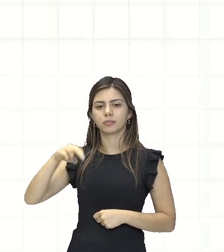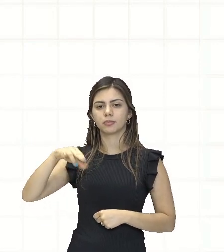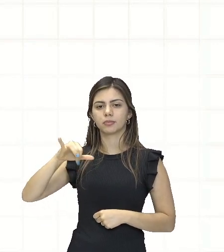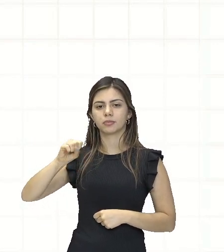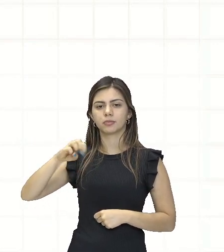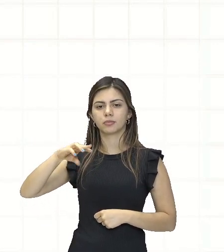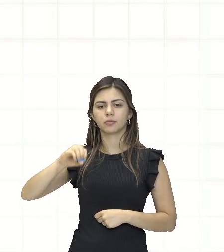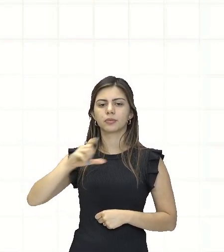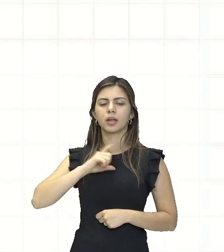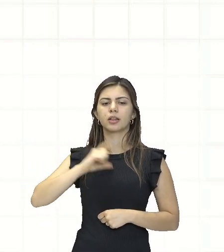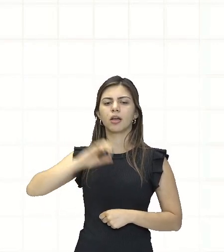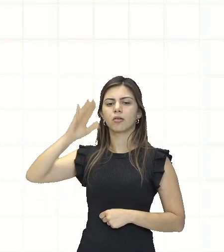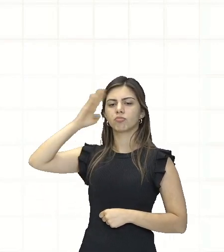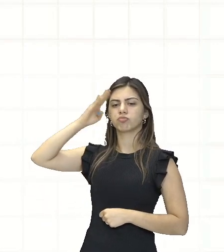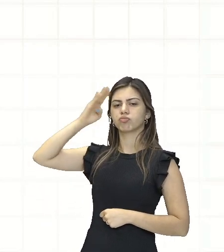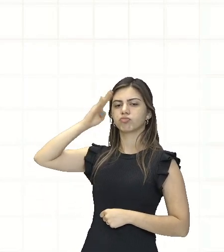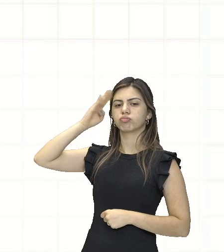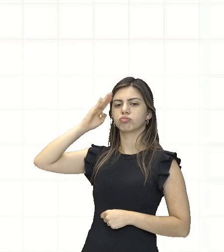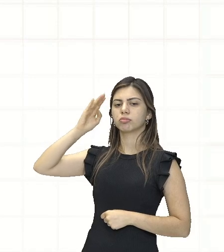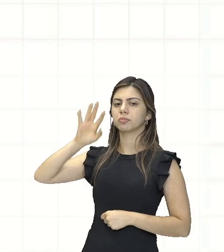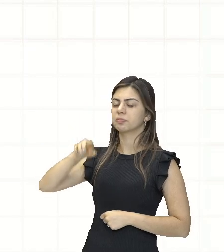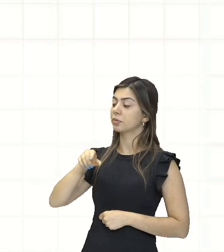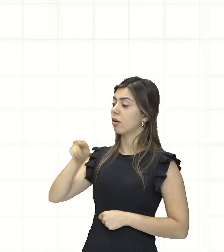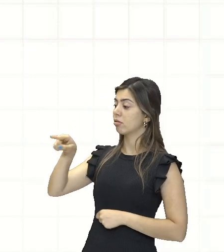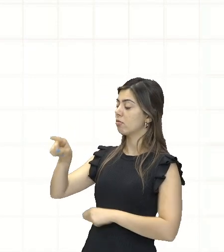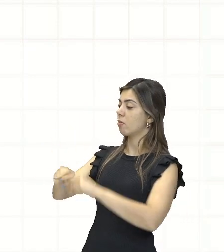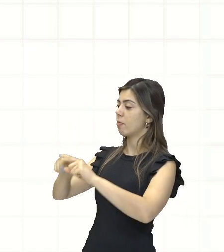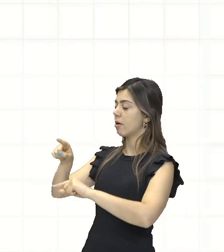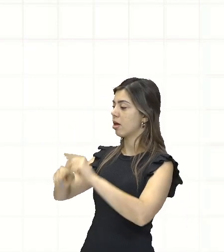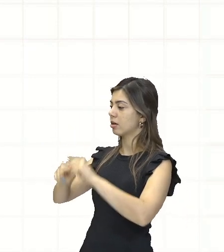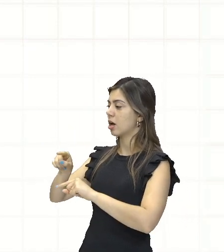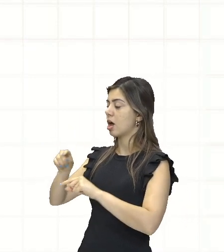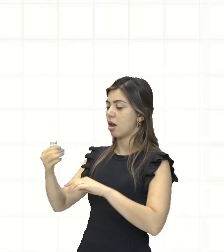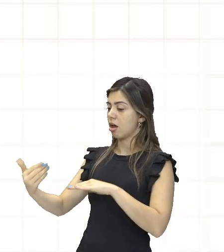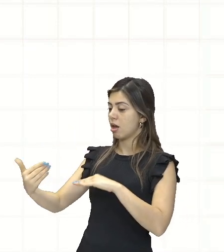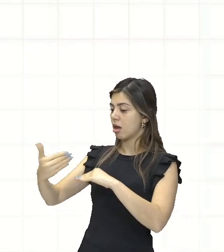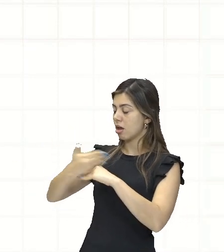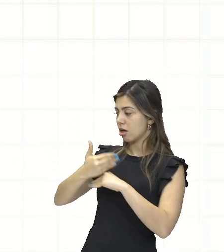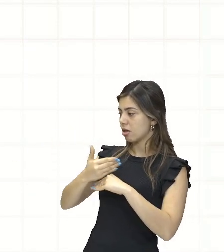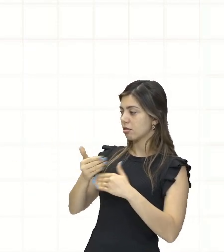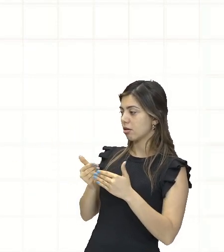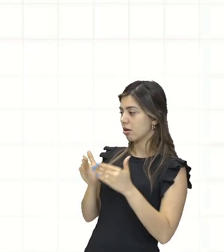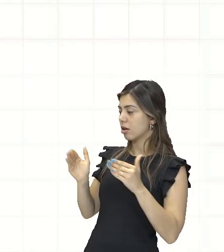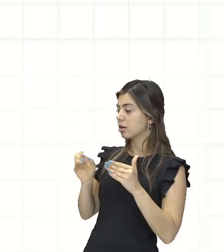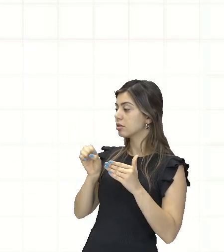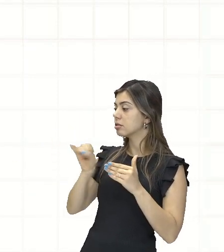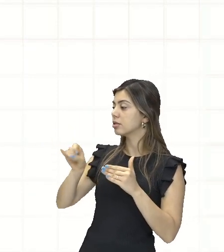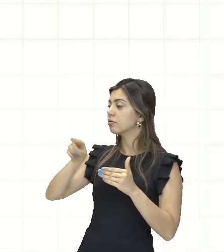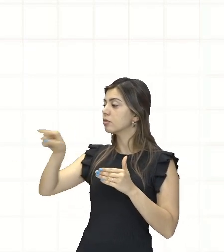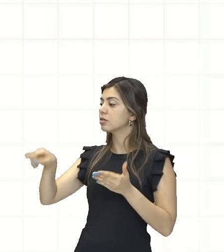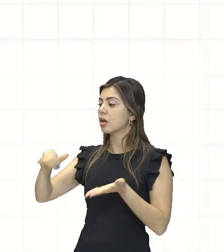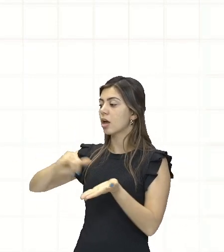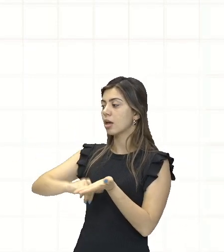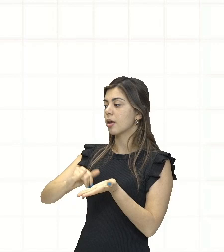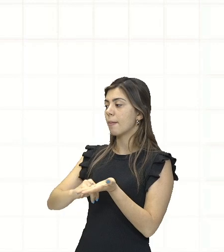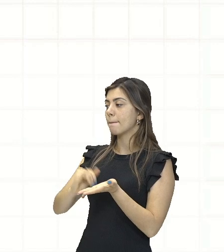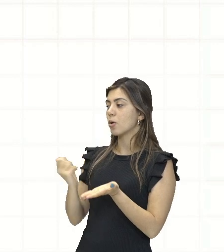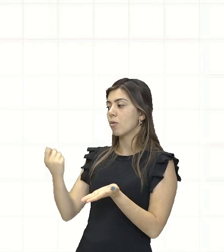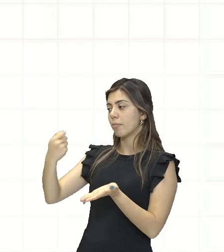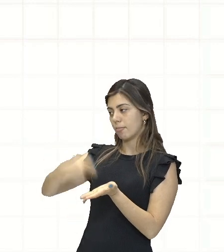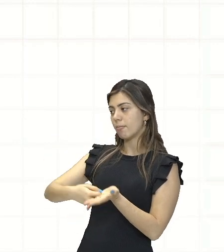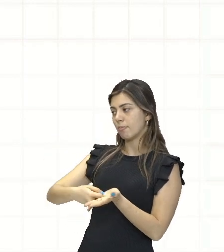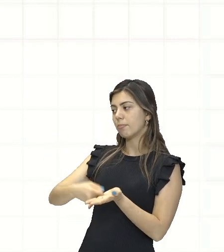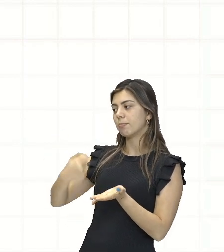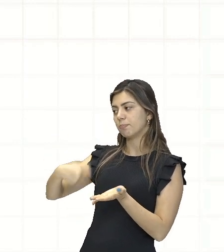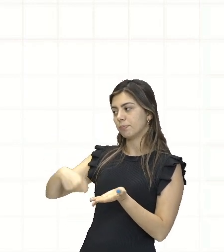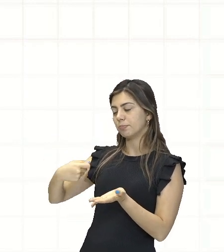guarda e ele fala o seguinte: suas mercadorias só poderão ser vendidas aqui se você pagar as taxas